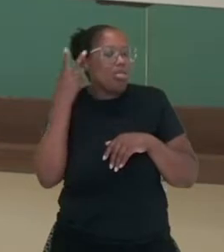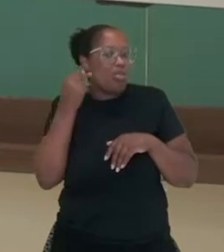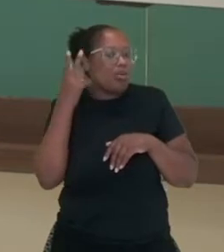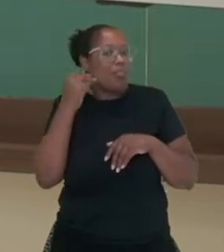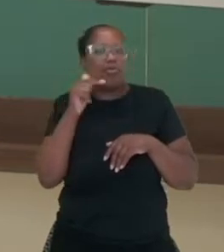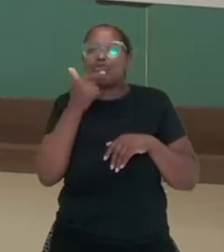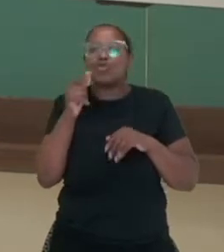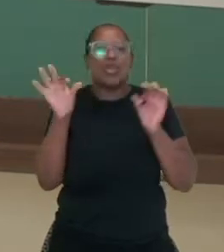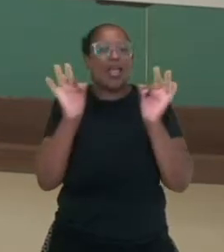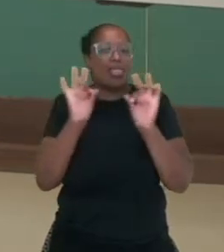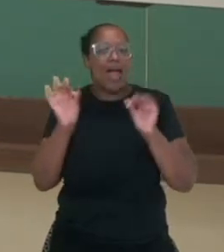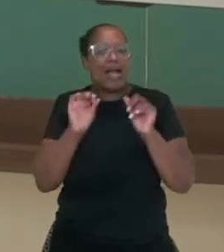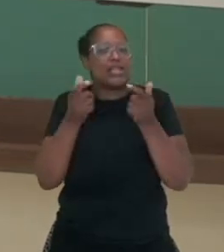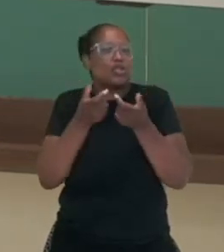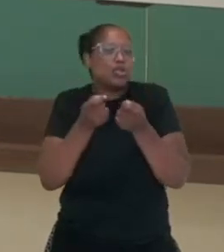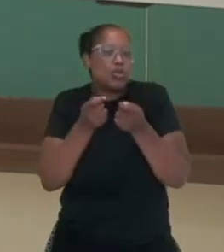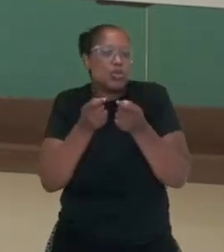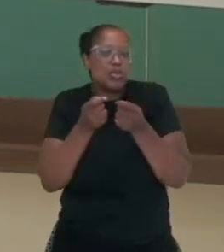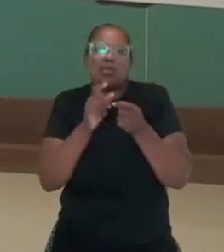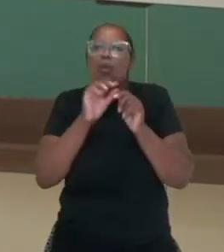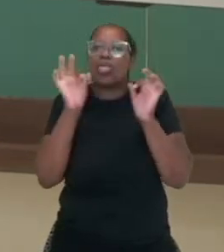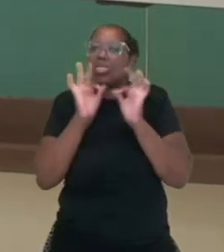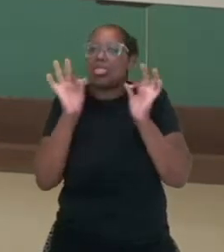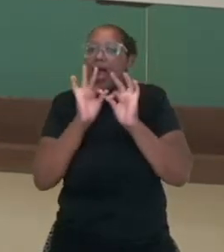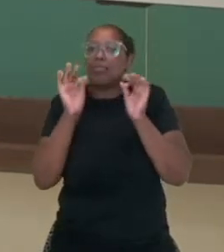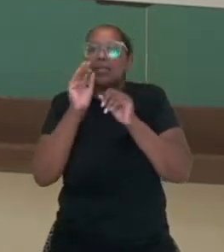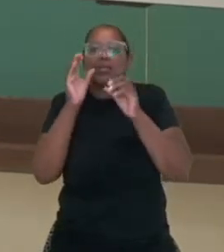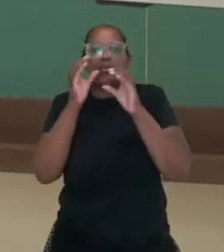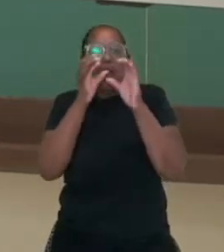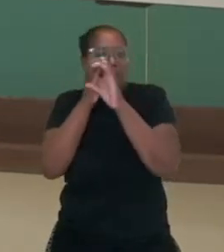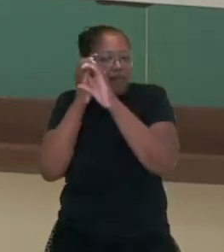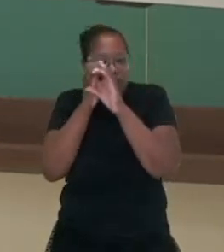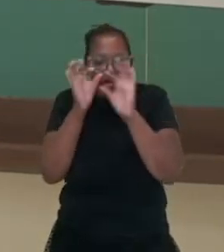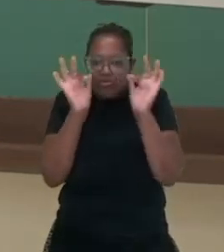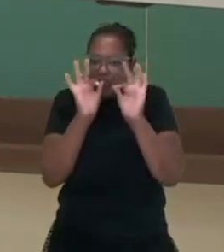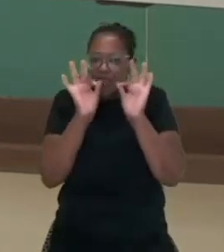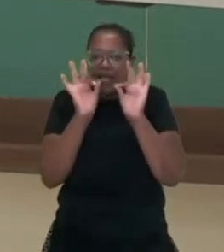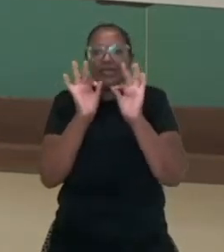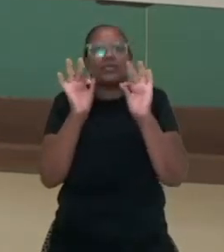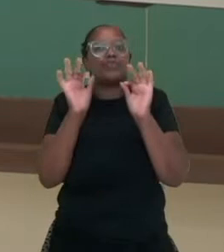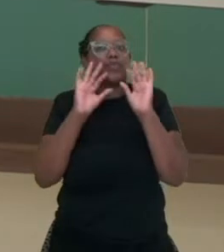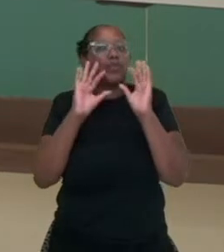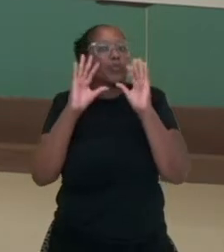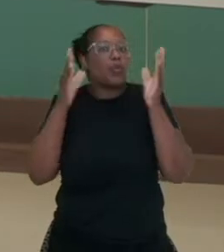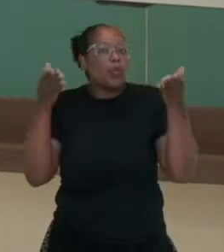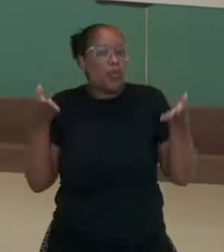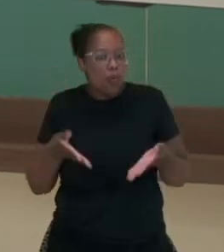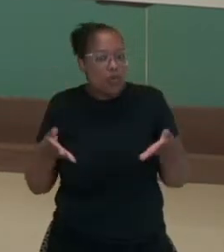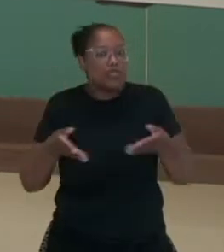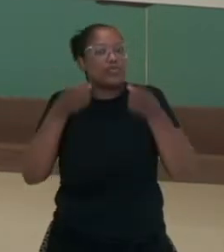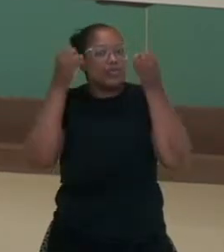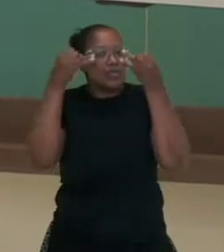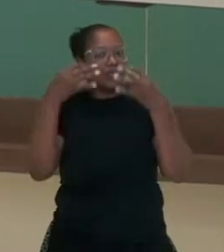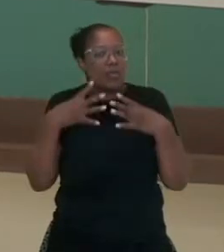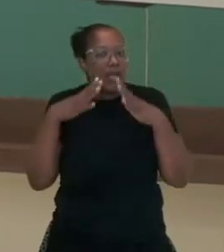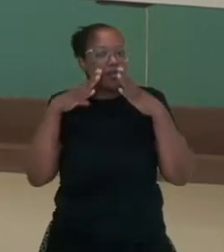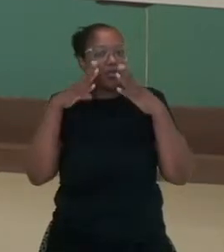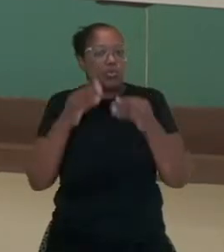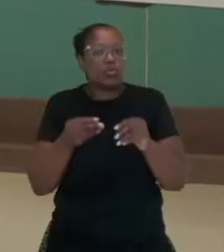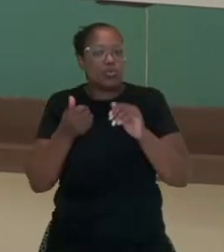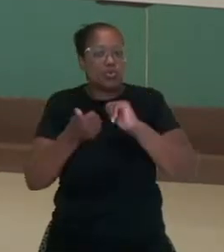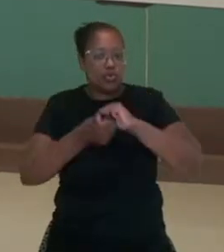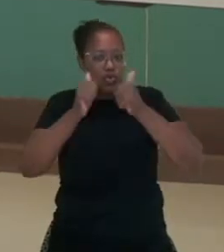nossos jogos eletrônicos e a questão dos smartphones dentro desse universo de